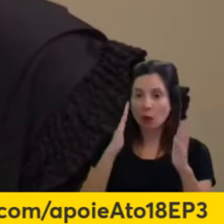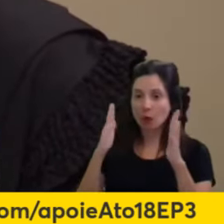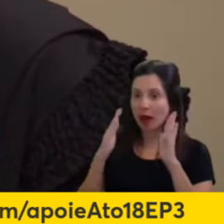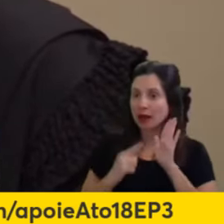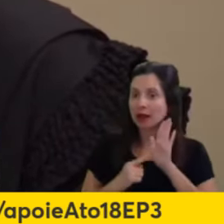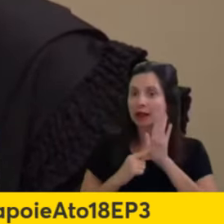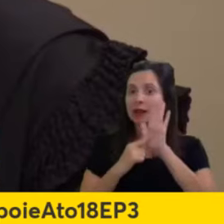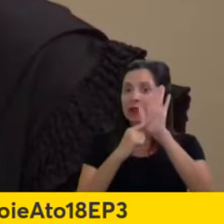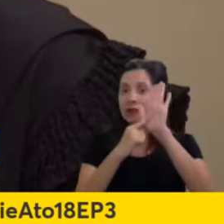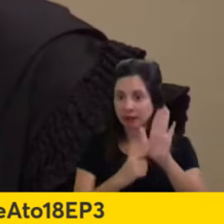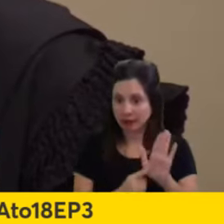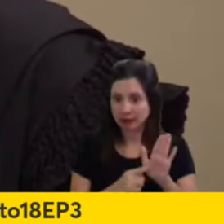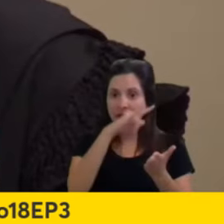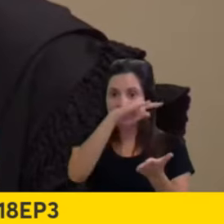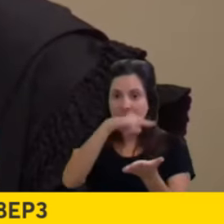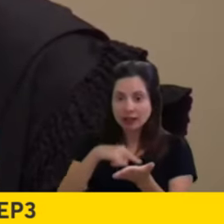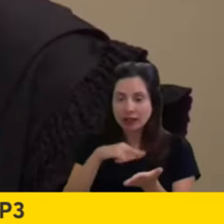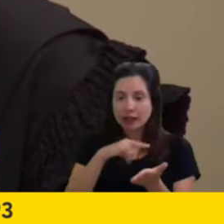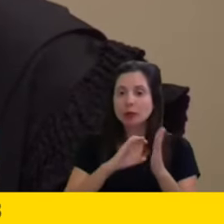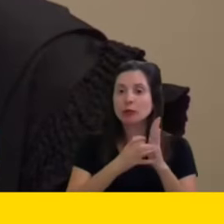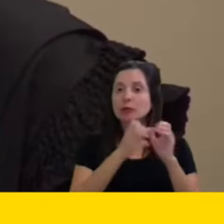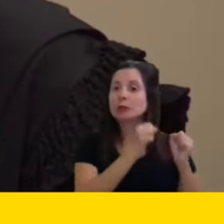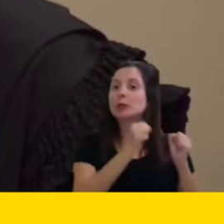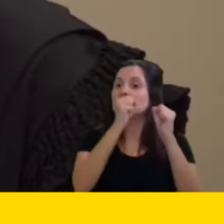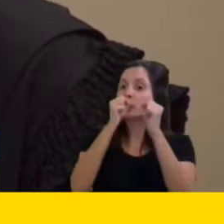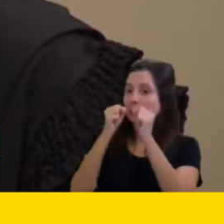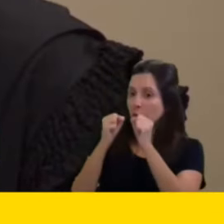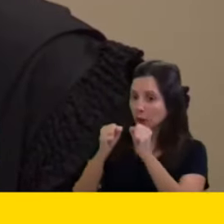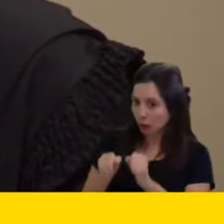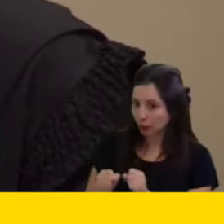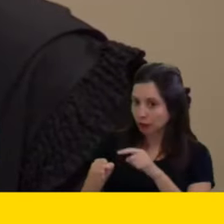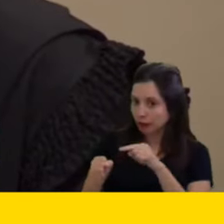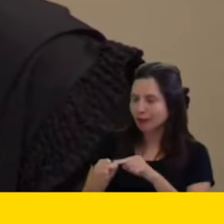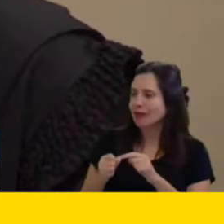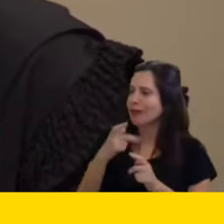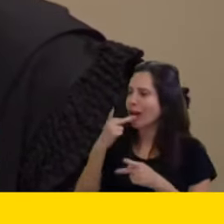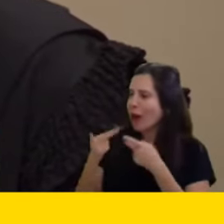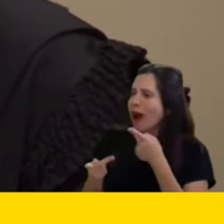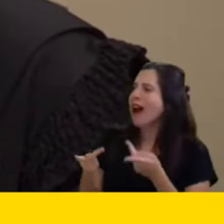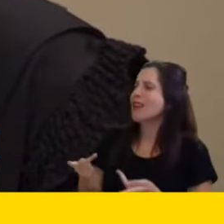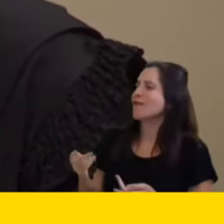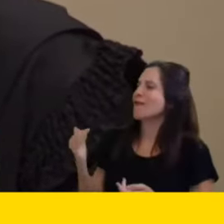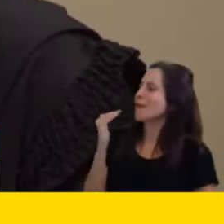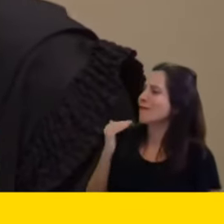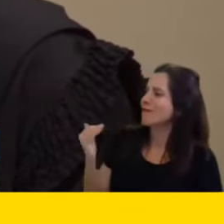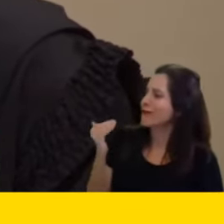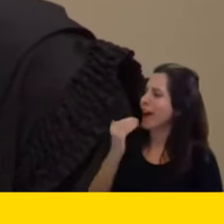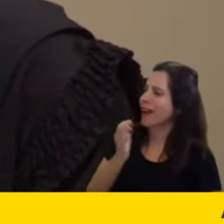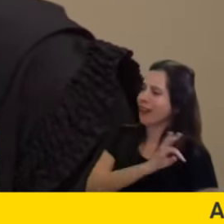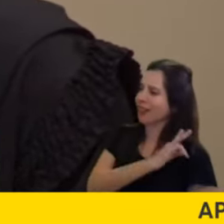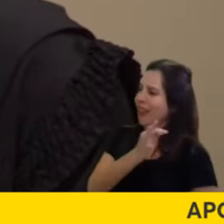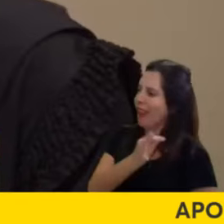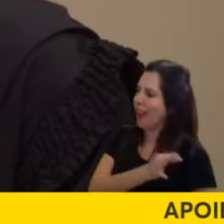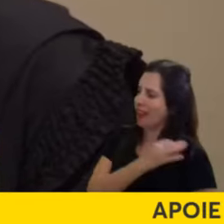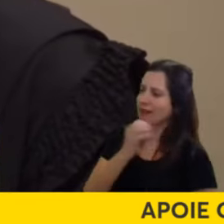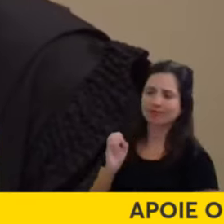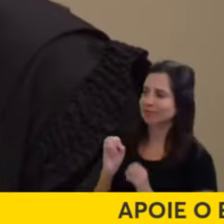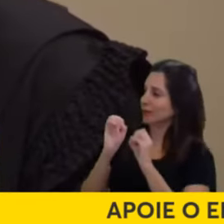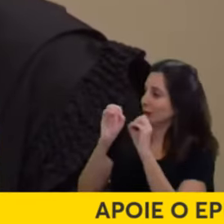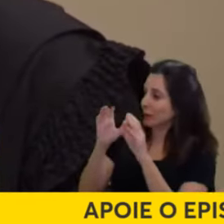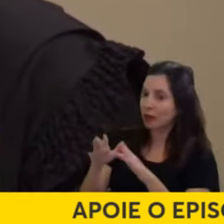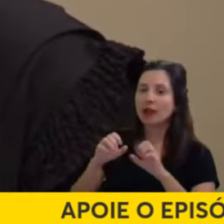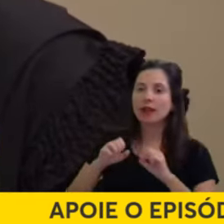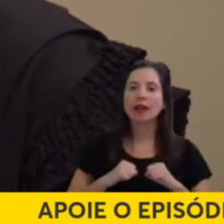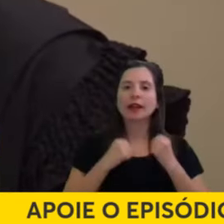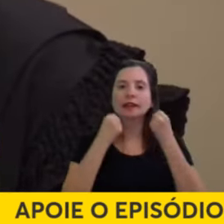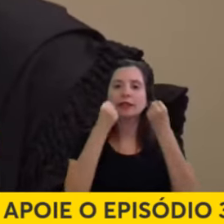integralidade da documentação pelo podemos já que egou ocorrência de falha técnica ademais não houve qualquer prejuízo a ampla defesa diante